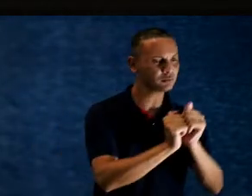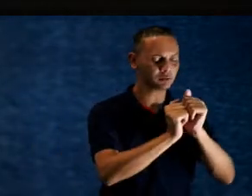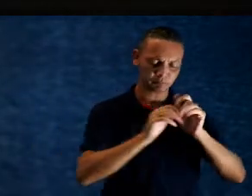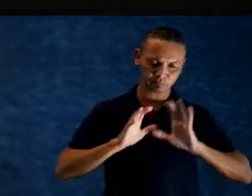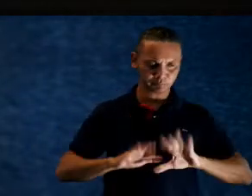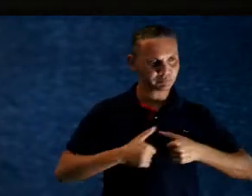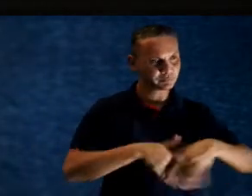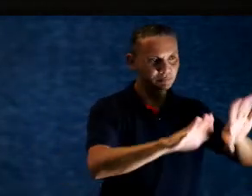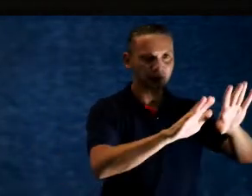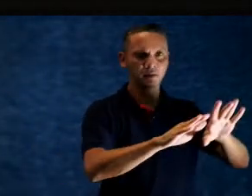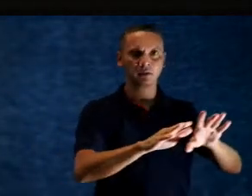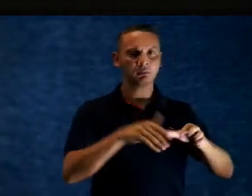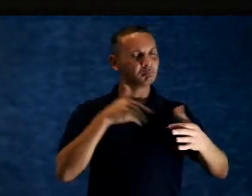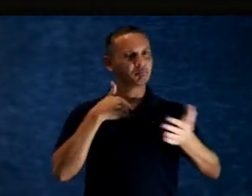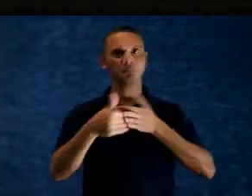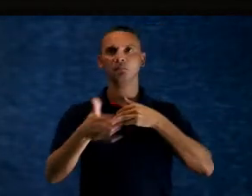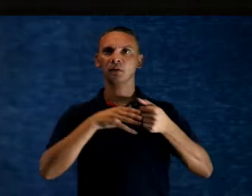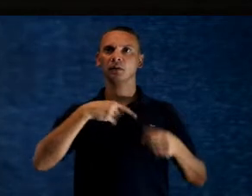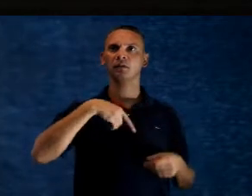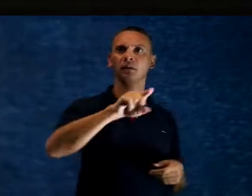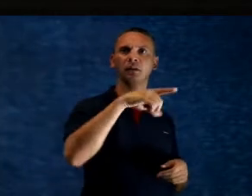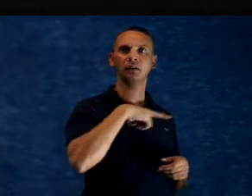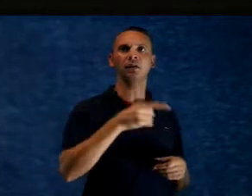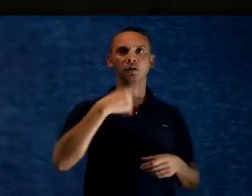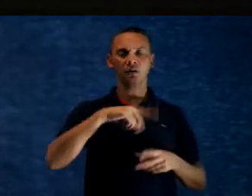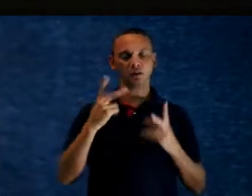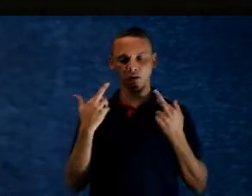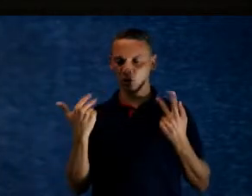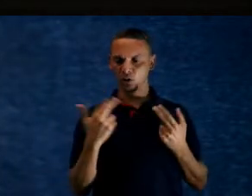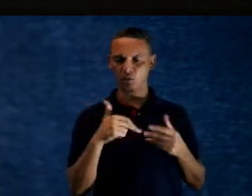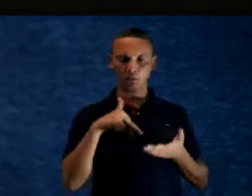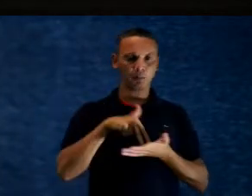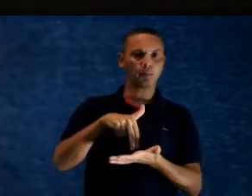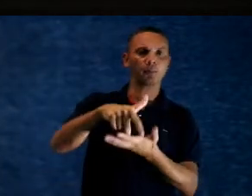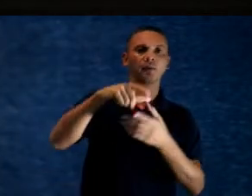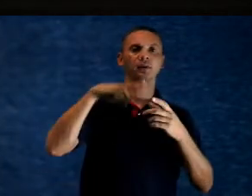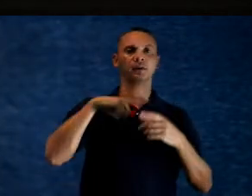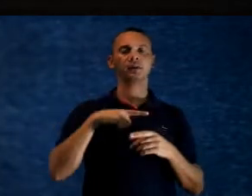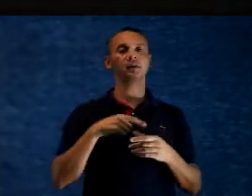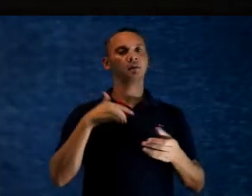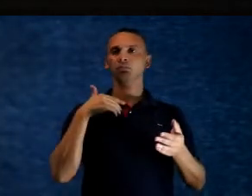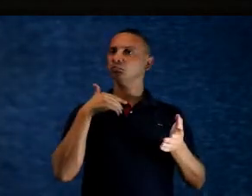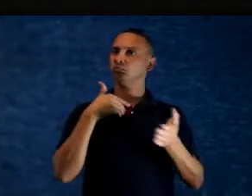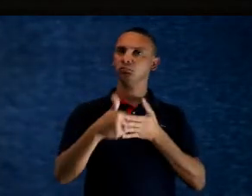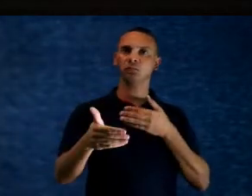de que estamos aqui frágeis e imbatíveis e de que lá fora é junho, amanhã nos aguarda,